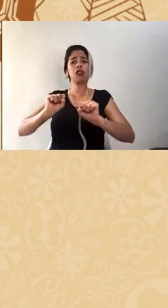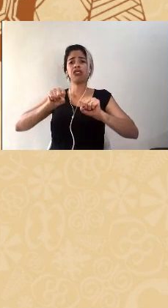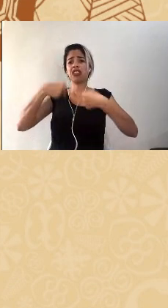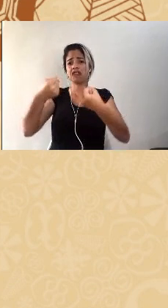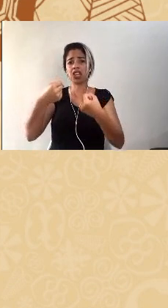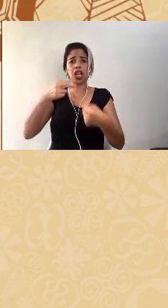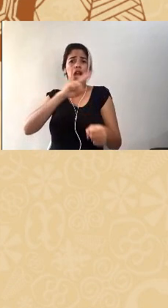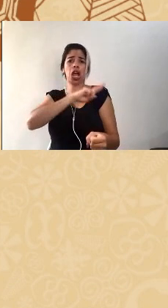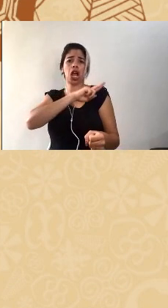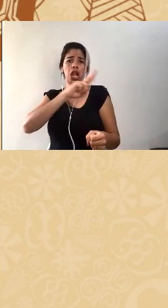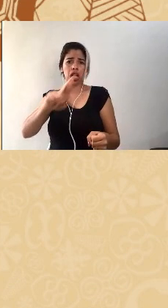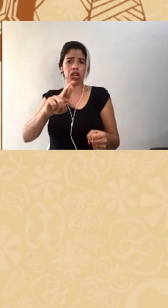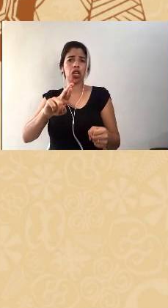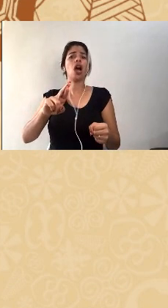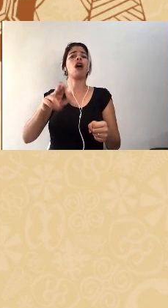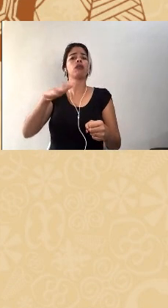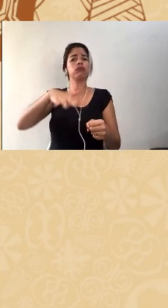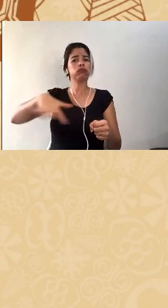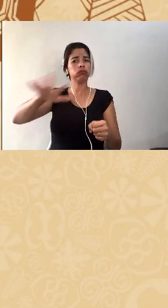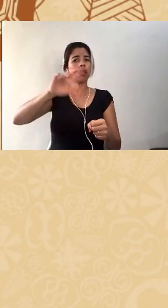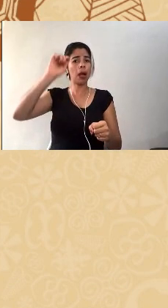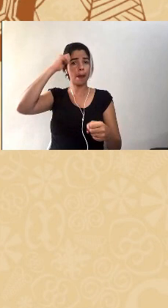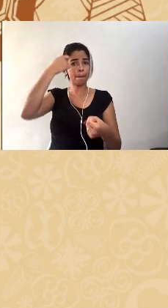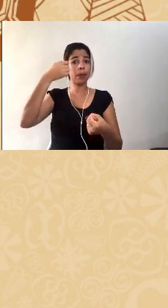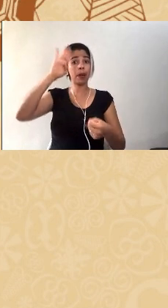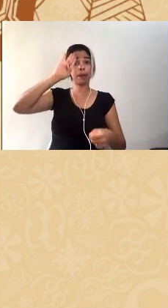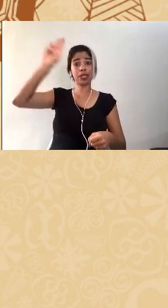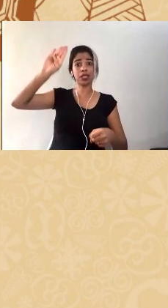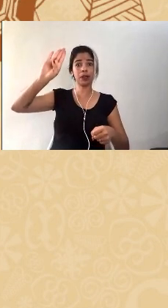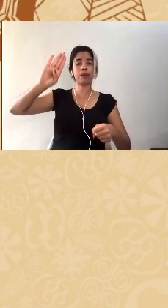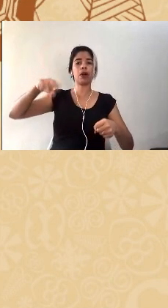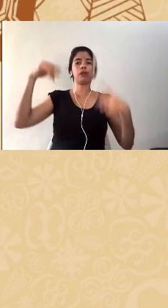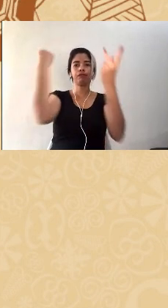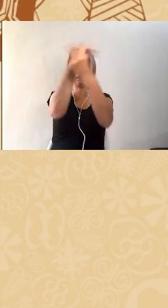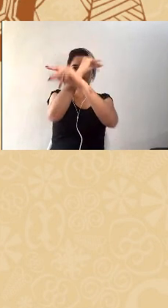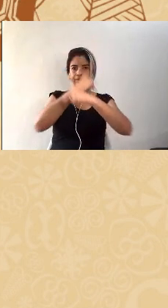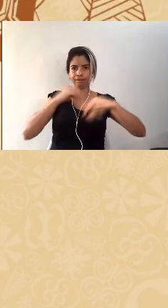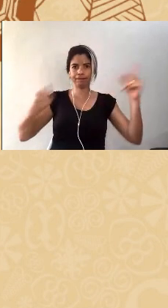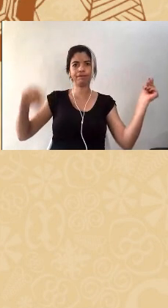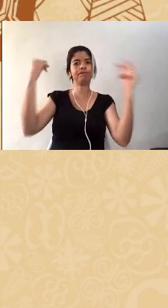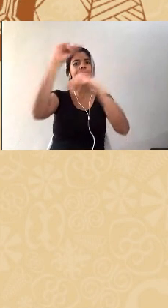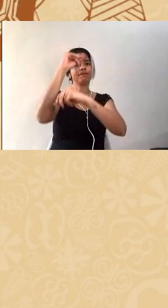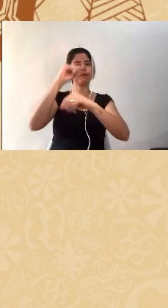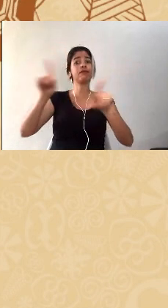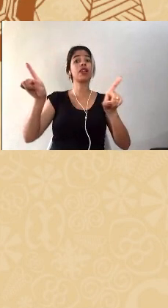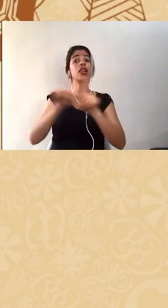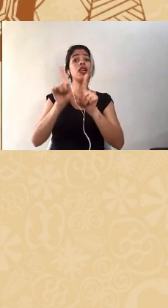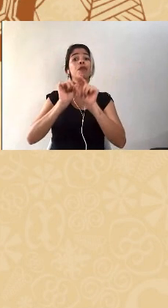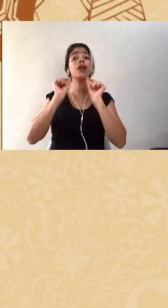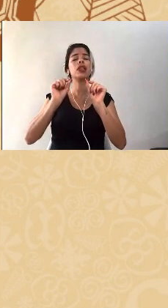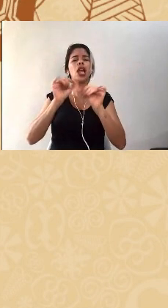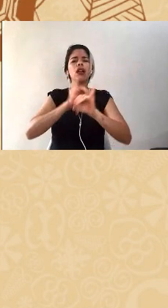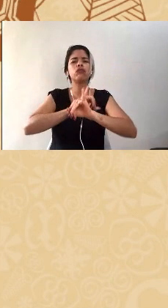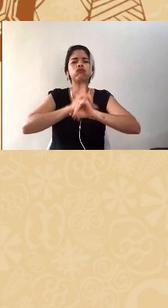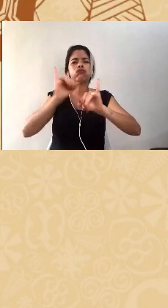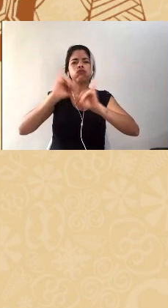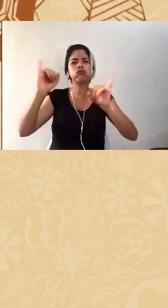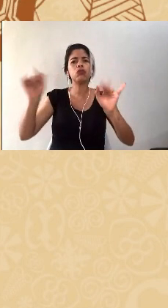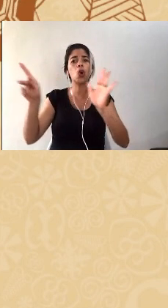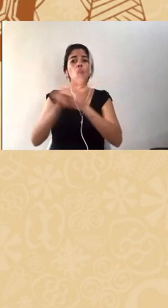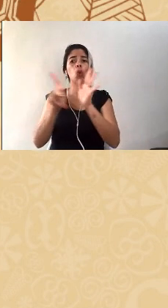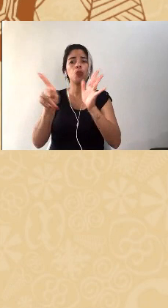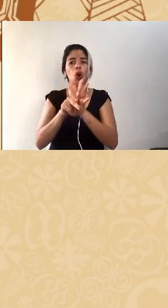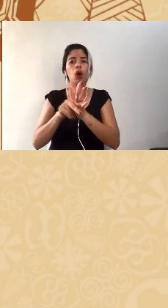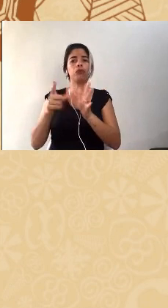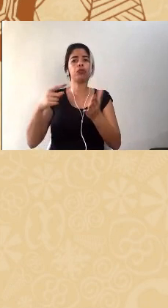africana, principalmente no campo do candomblé, e vão fazer uma grande campanha, né, problematizando a questão da mestiçagem, já